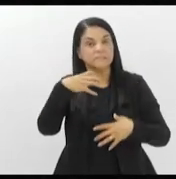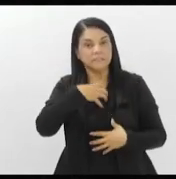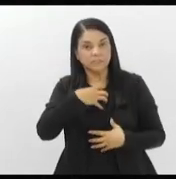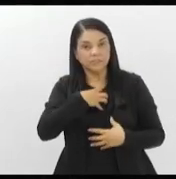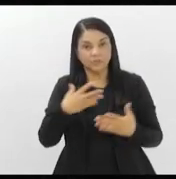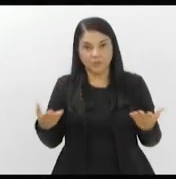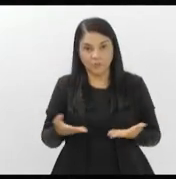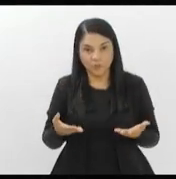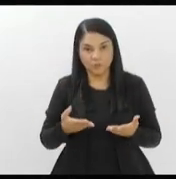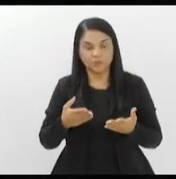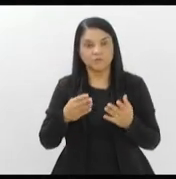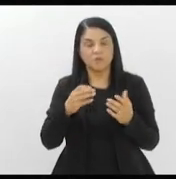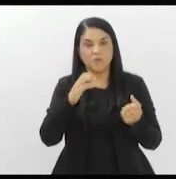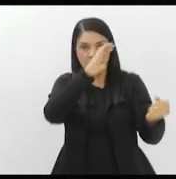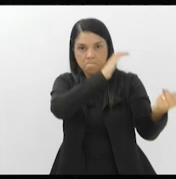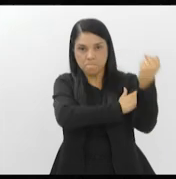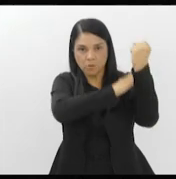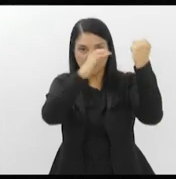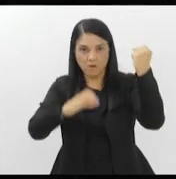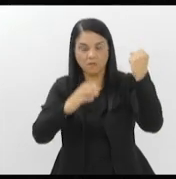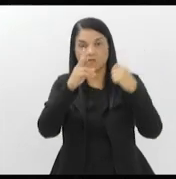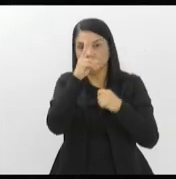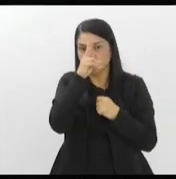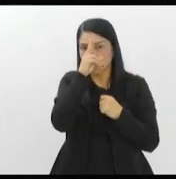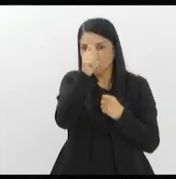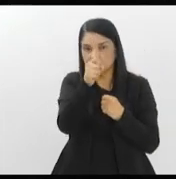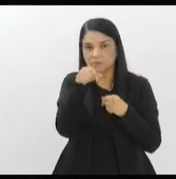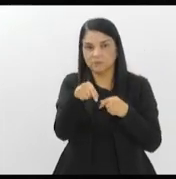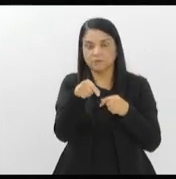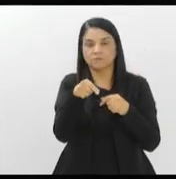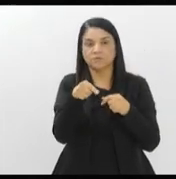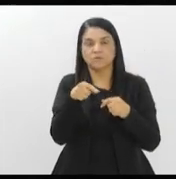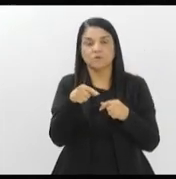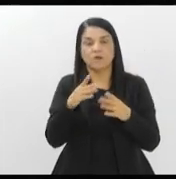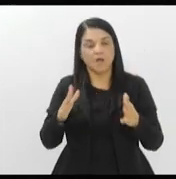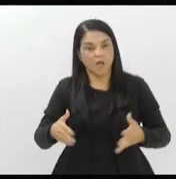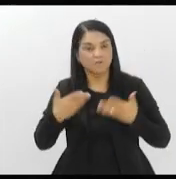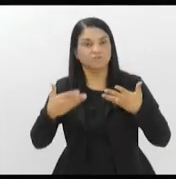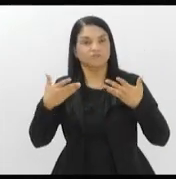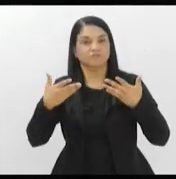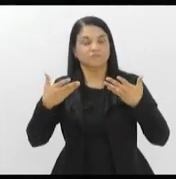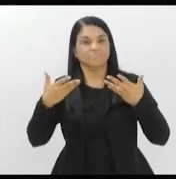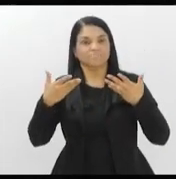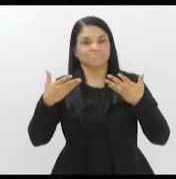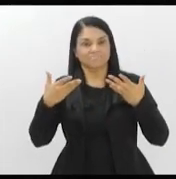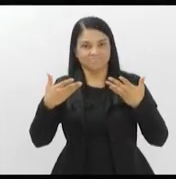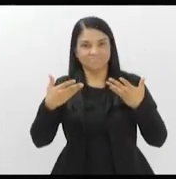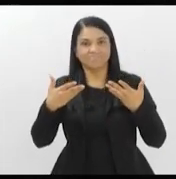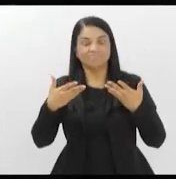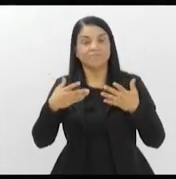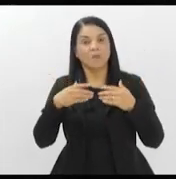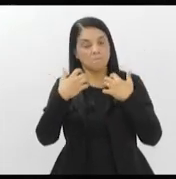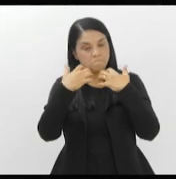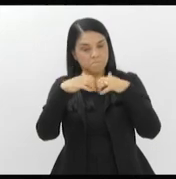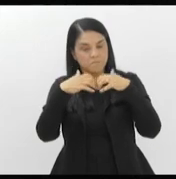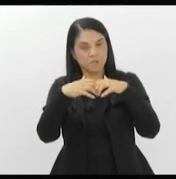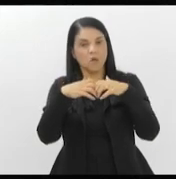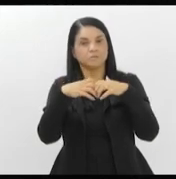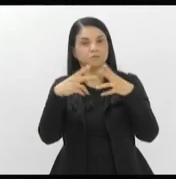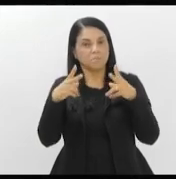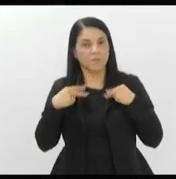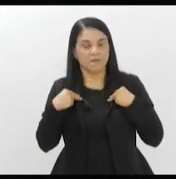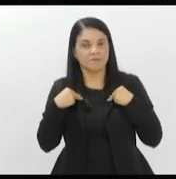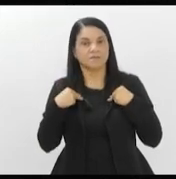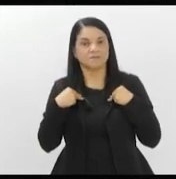novamente empoderados, fortalecidos e com a sua autoestima lá em cima, porque é isso que Petrópolis merece e é